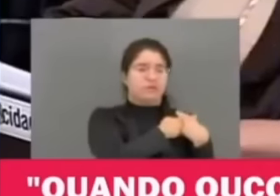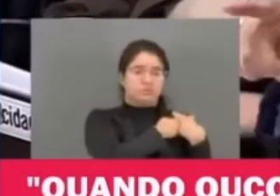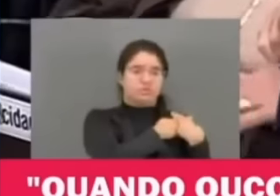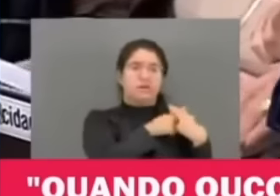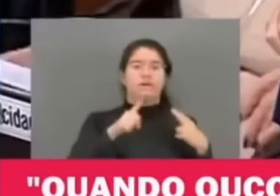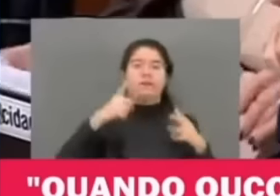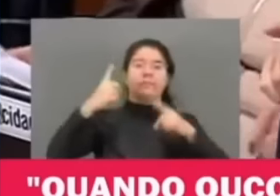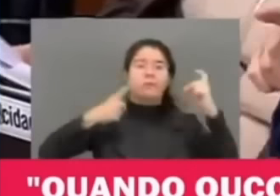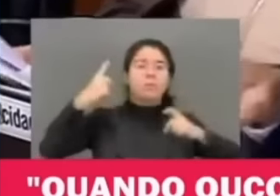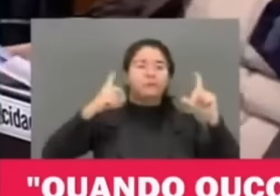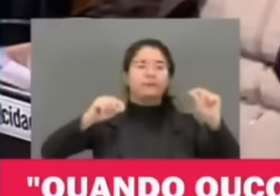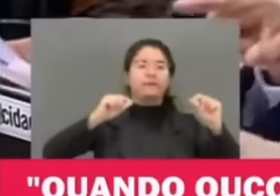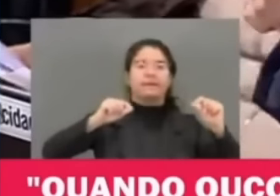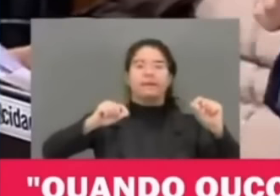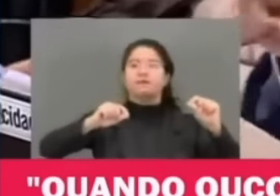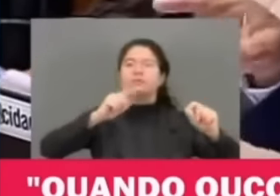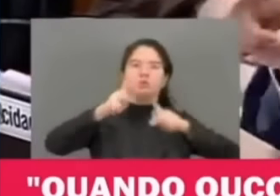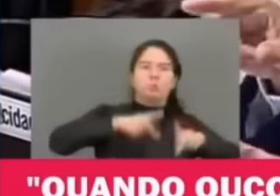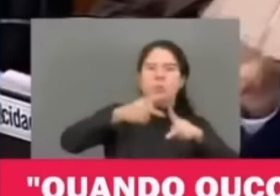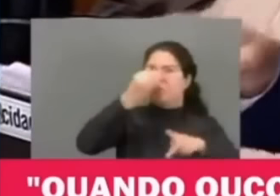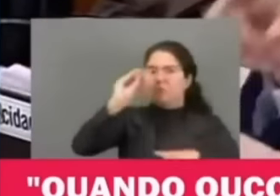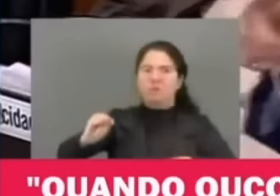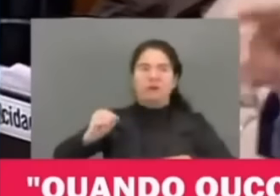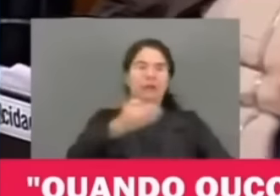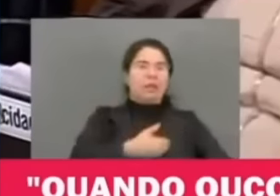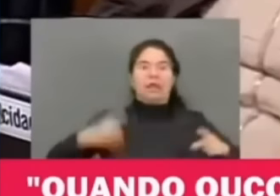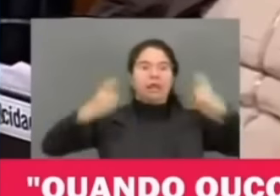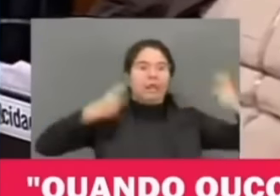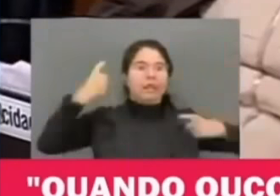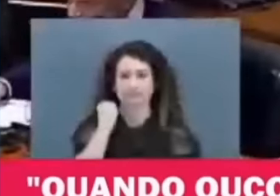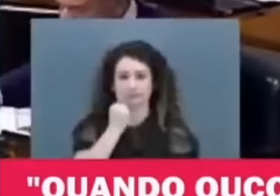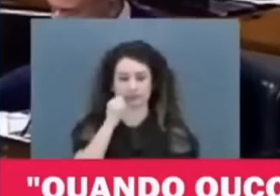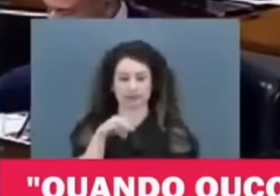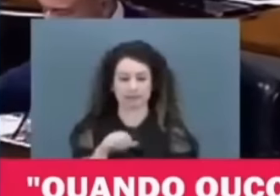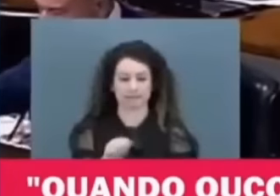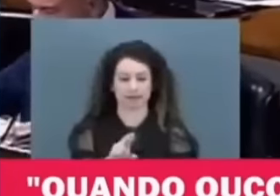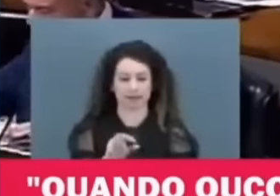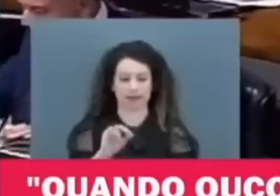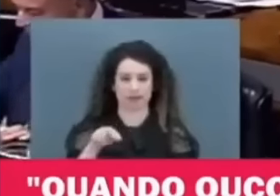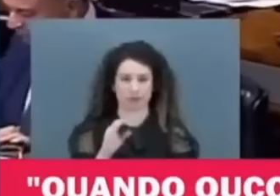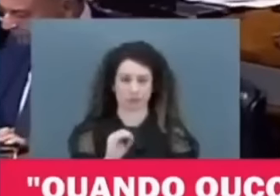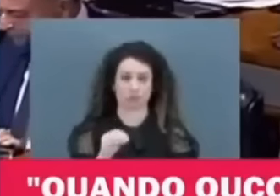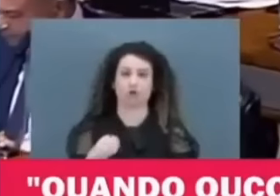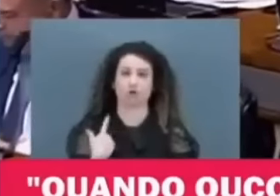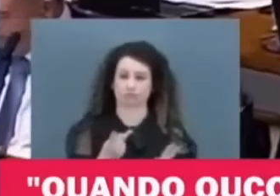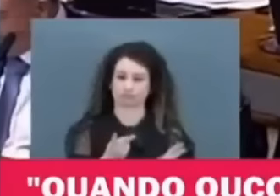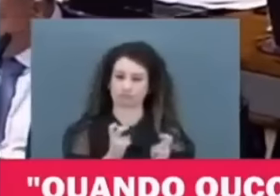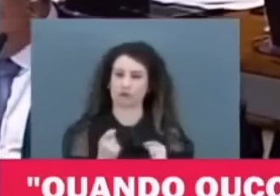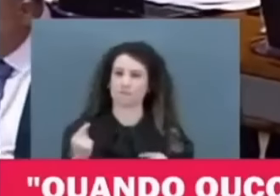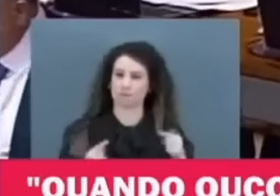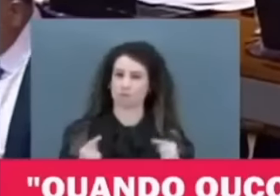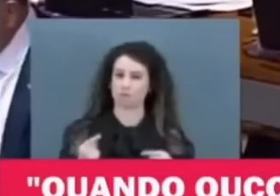da queda da sua popularidade e e o tempo todo apresenta políticas populistas nós vimos uma